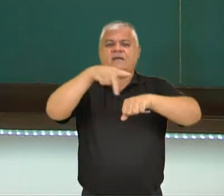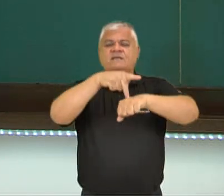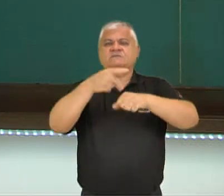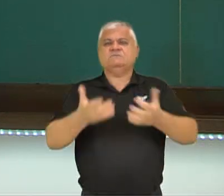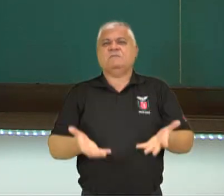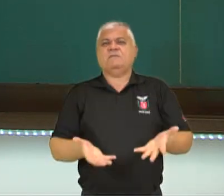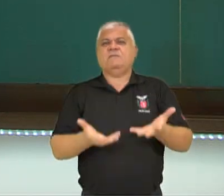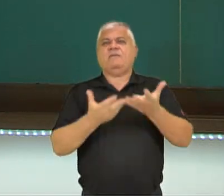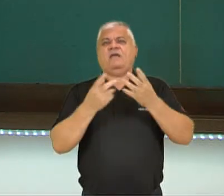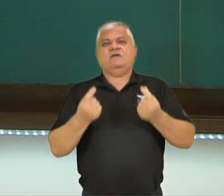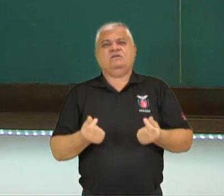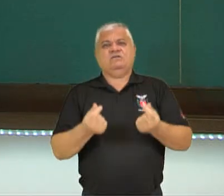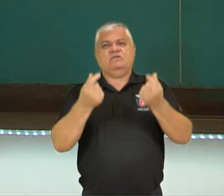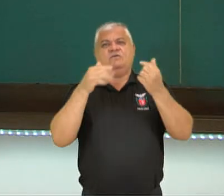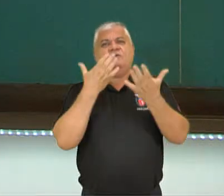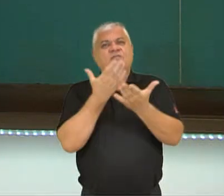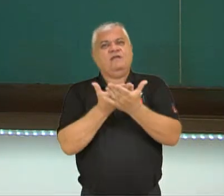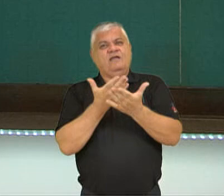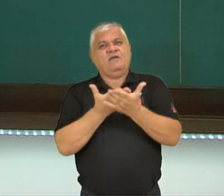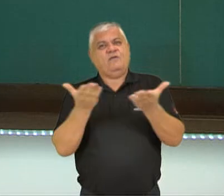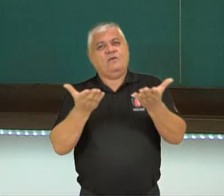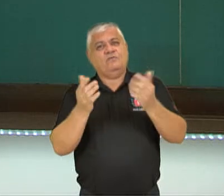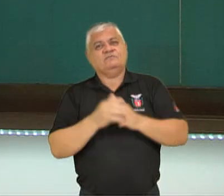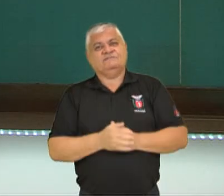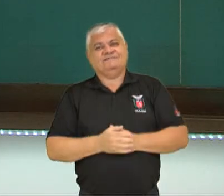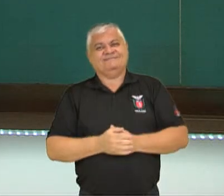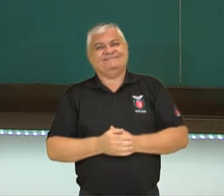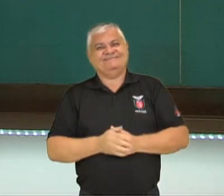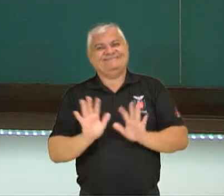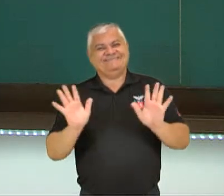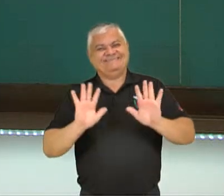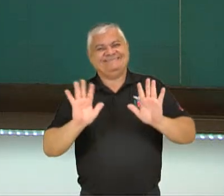nações. Essa foi a nossa aula e